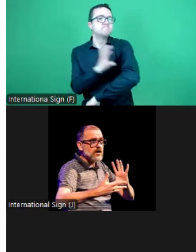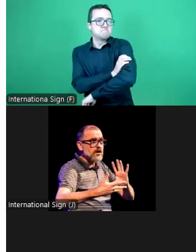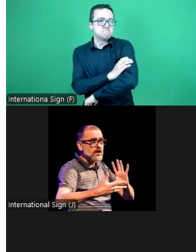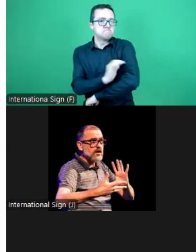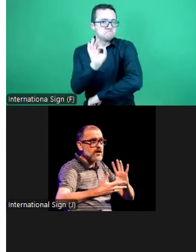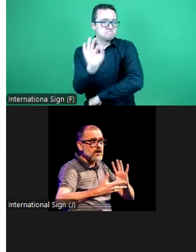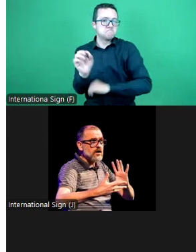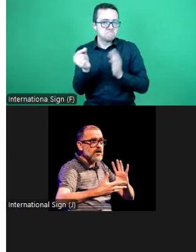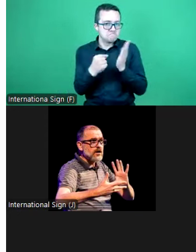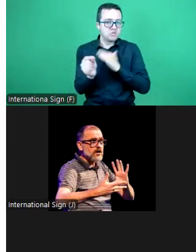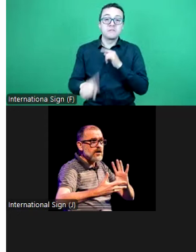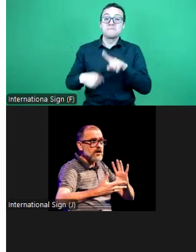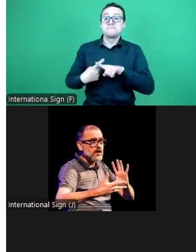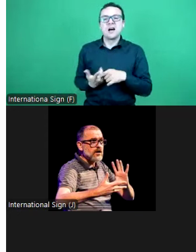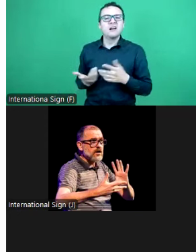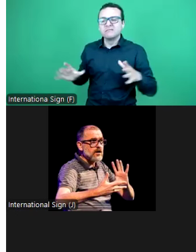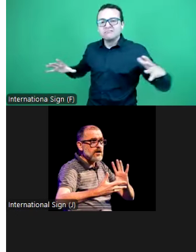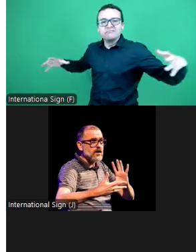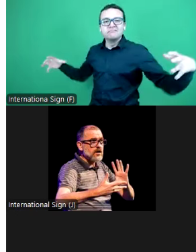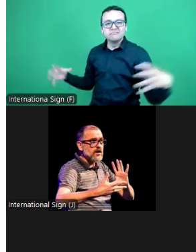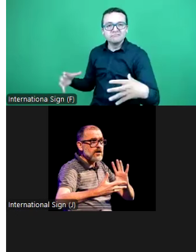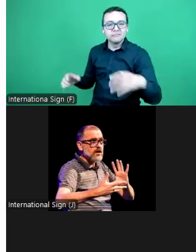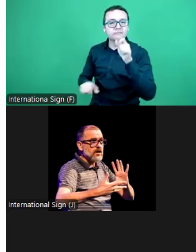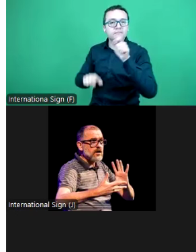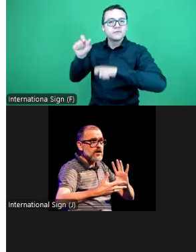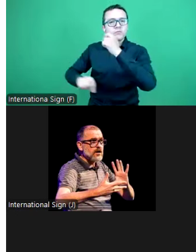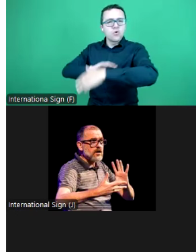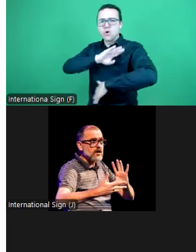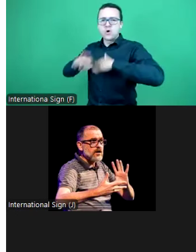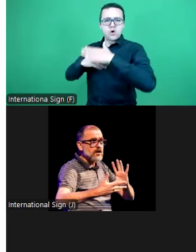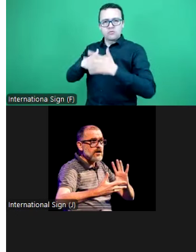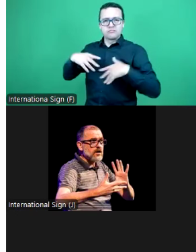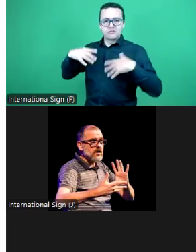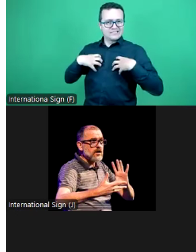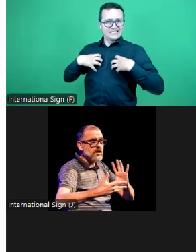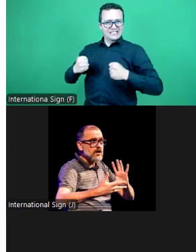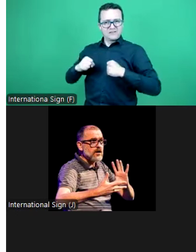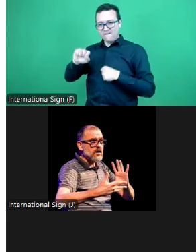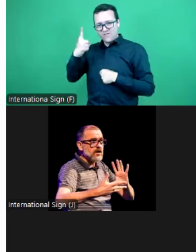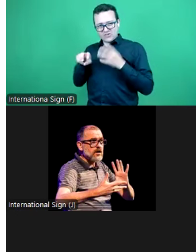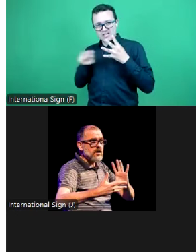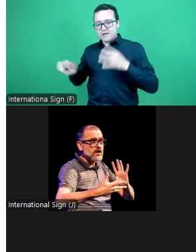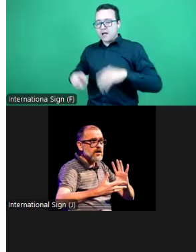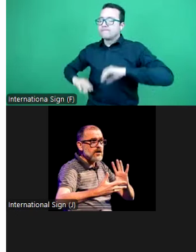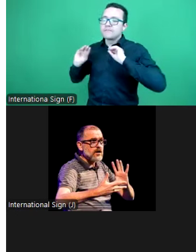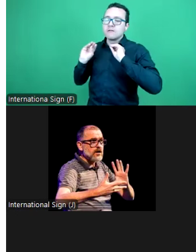estabelecemos uma ficha, um documento técnico para todo o pessoal de saúde.